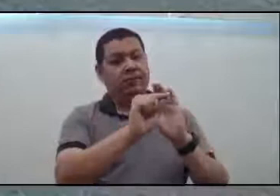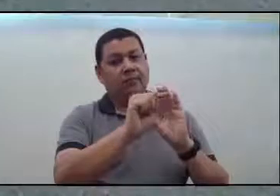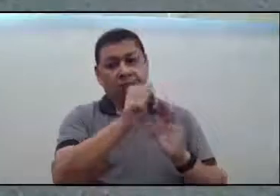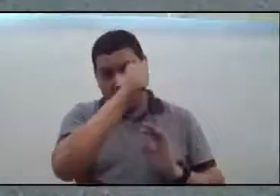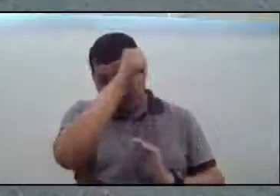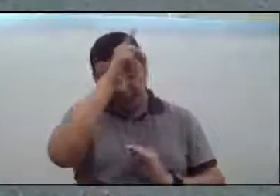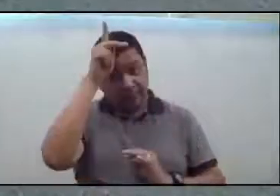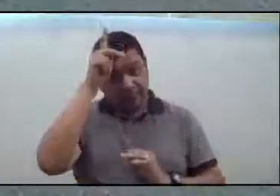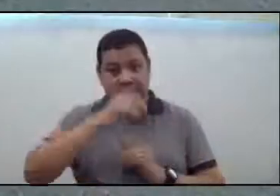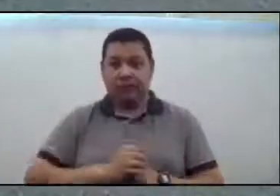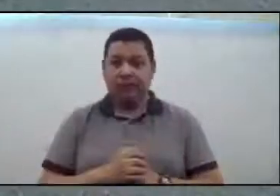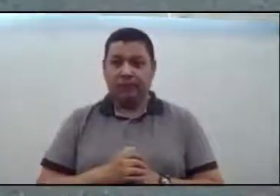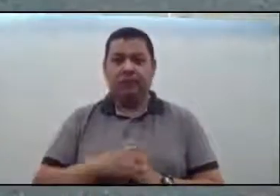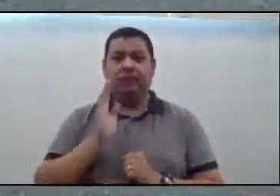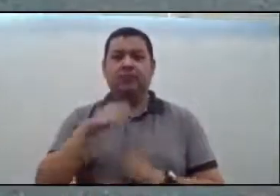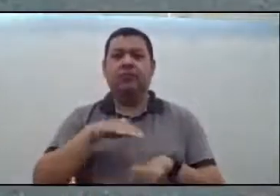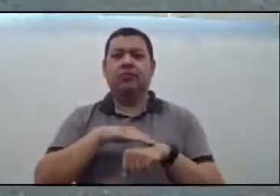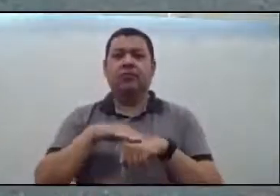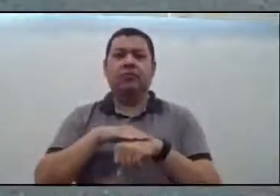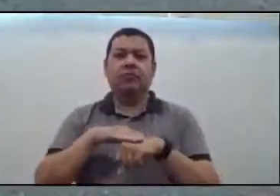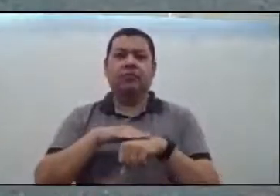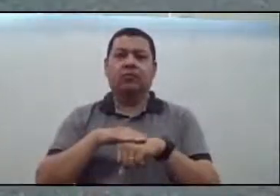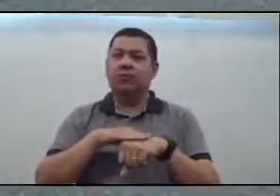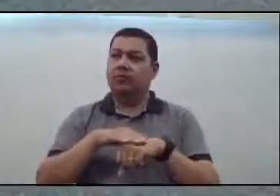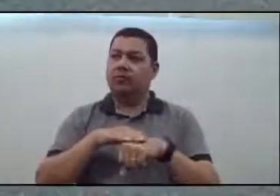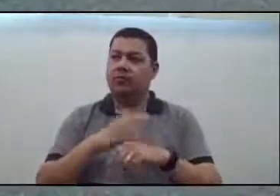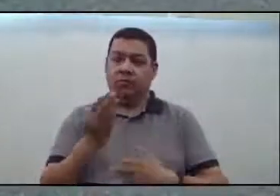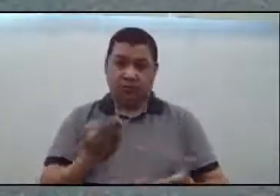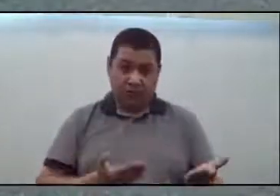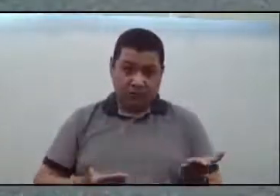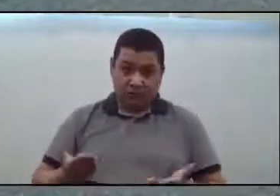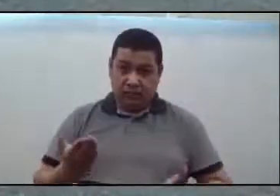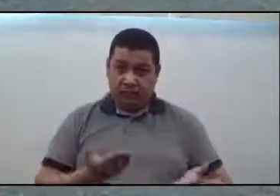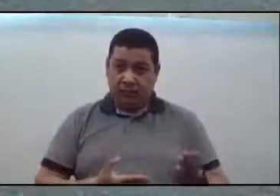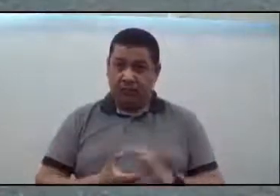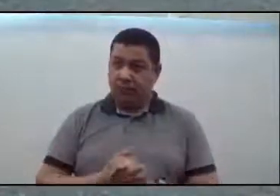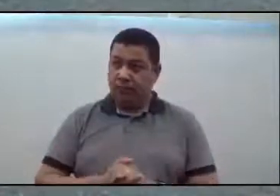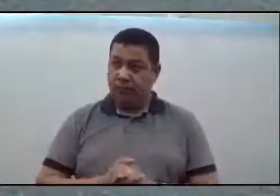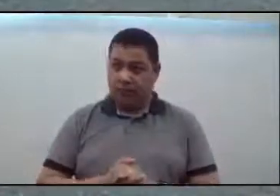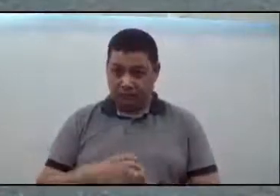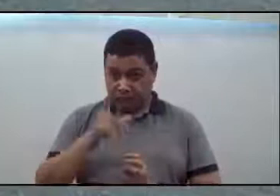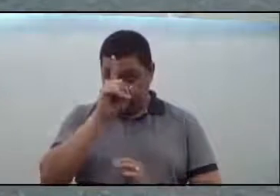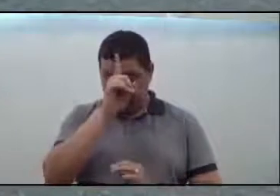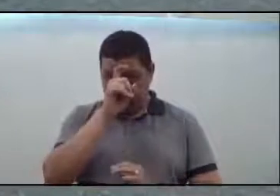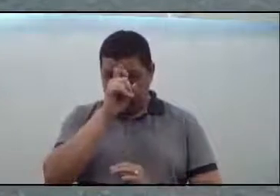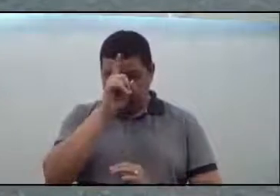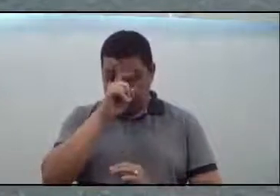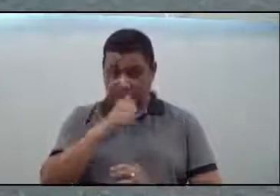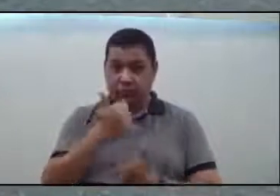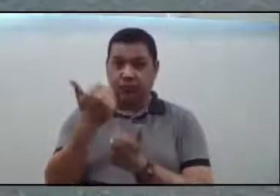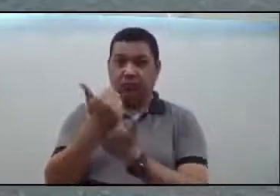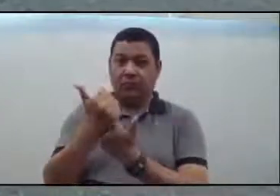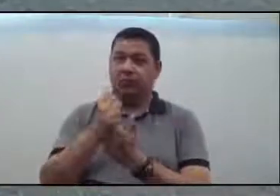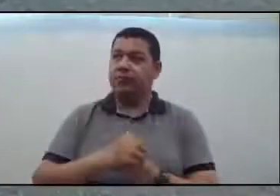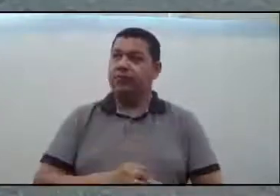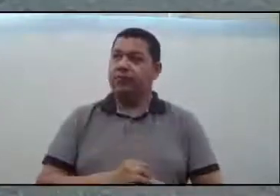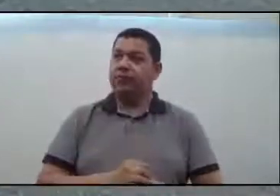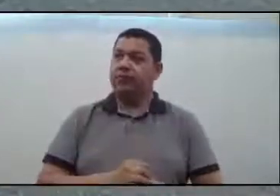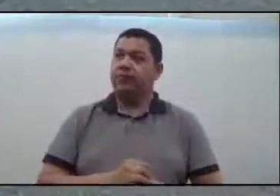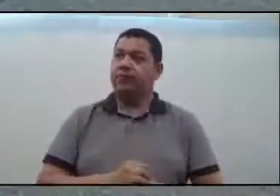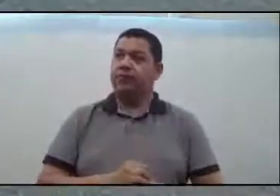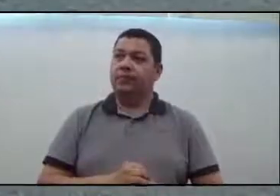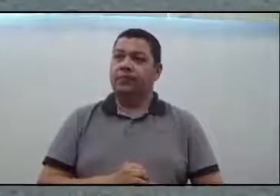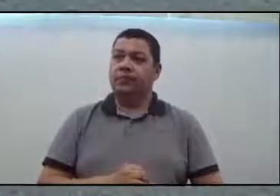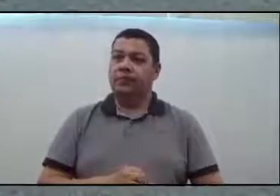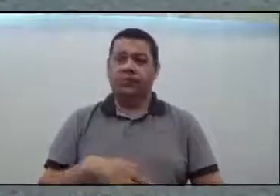tive conversando com os funcionários ali do hospital e no setor que eles trabalham